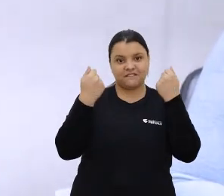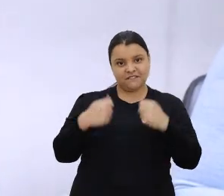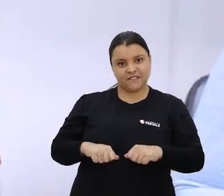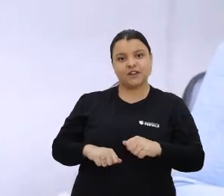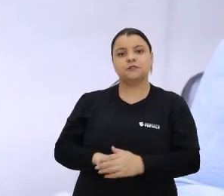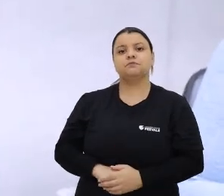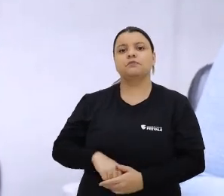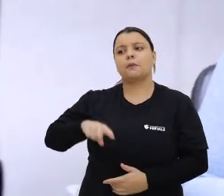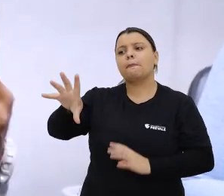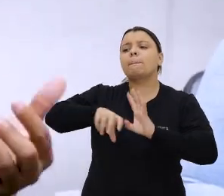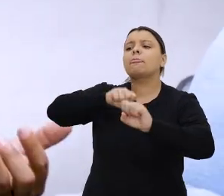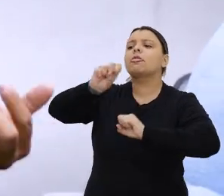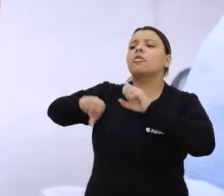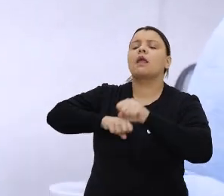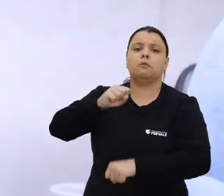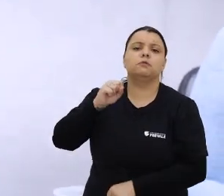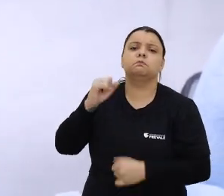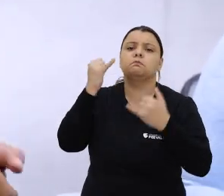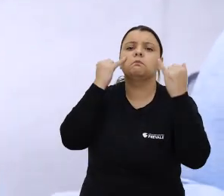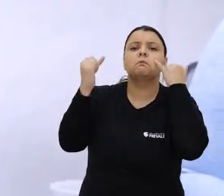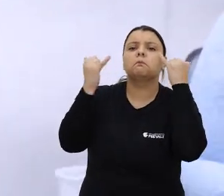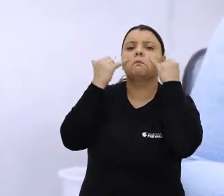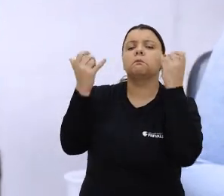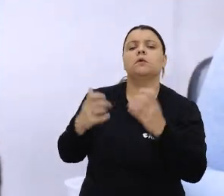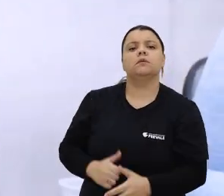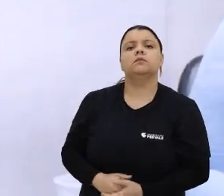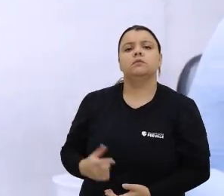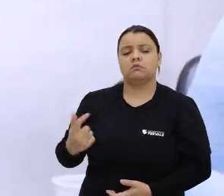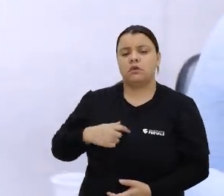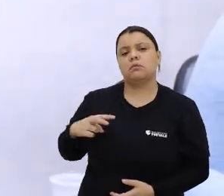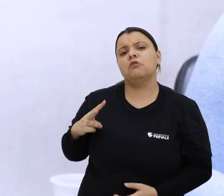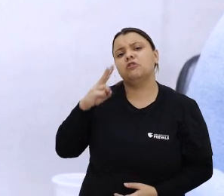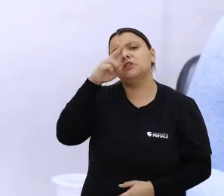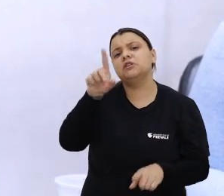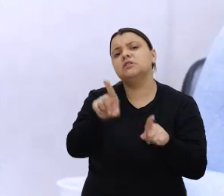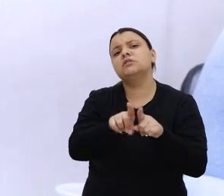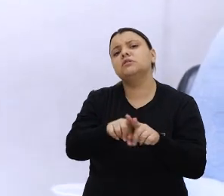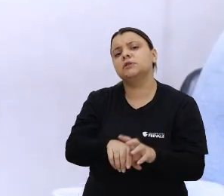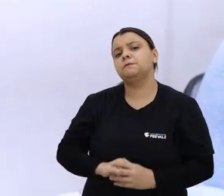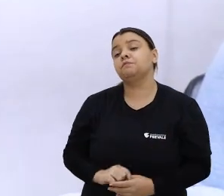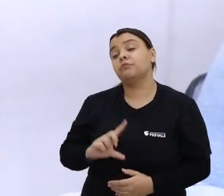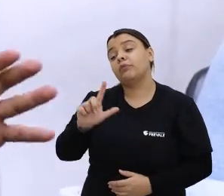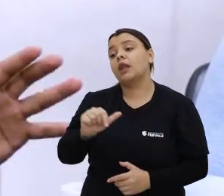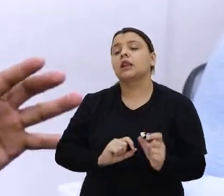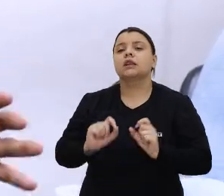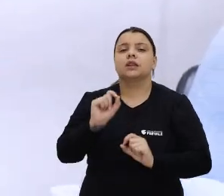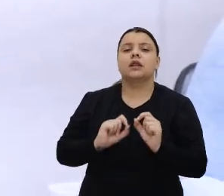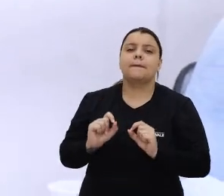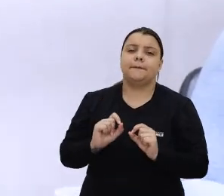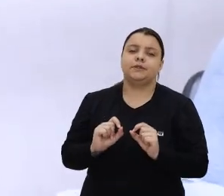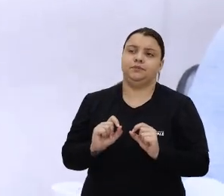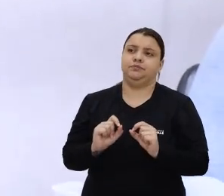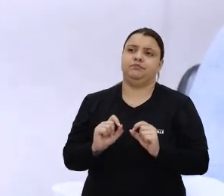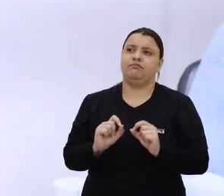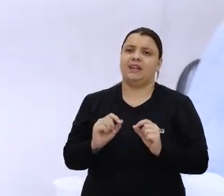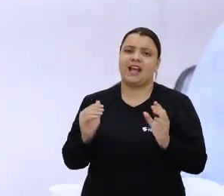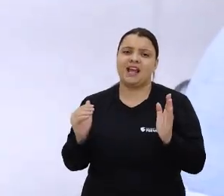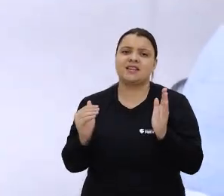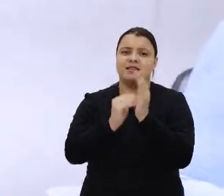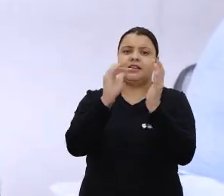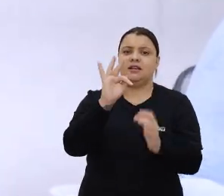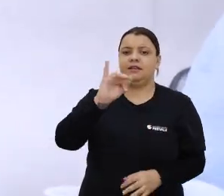buscar essas informações para me fortalecer e, posteriormente, lutar por essa chegada na